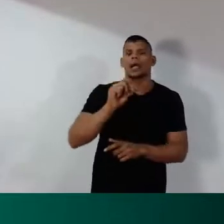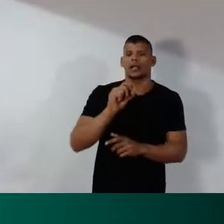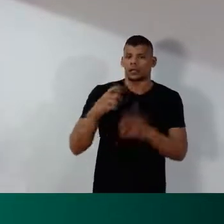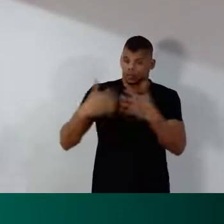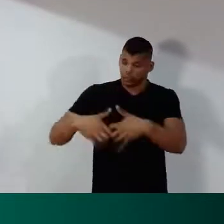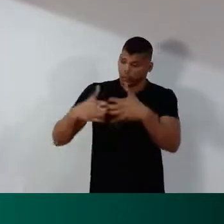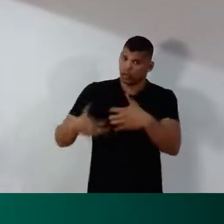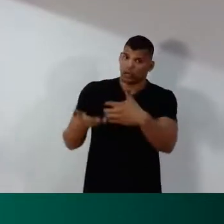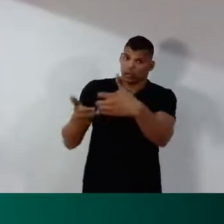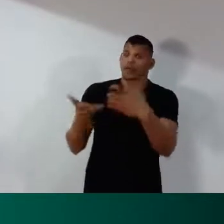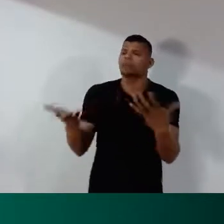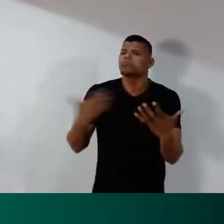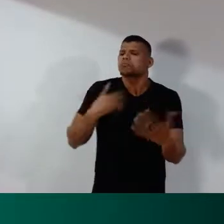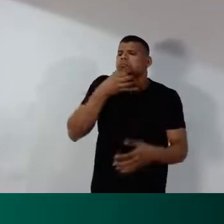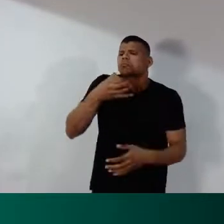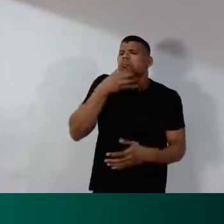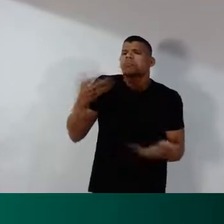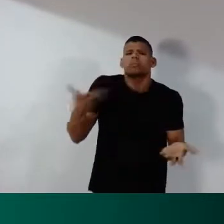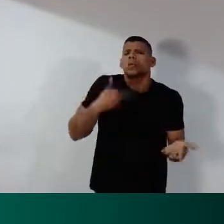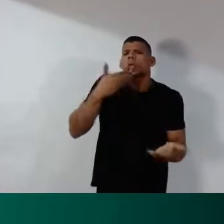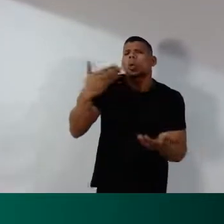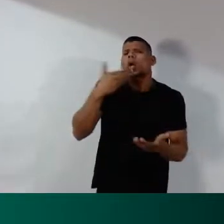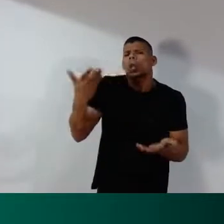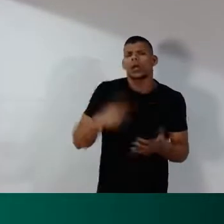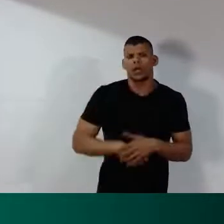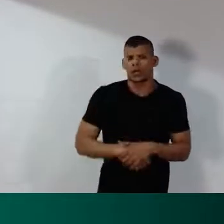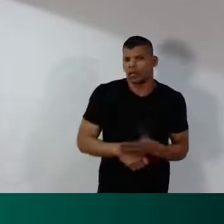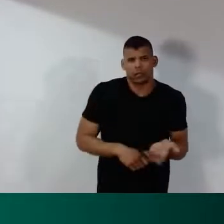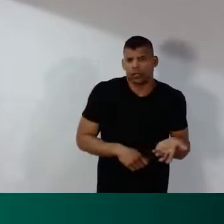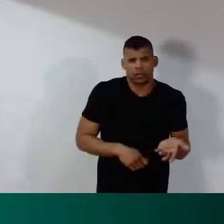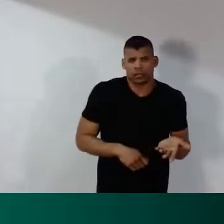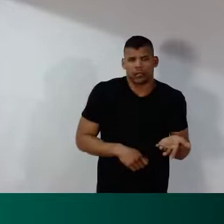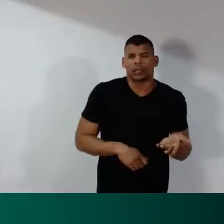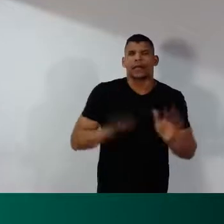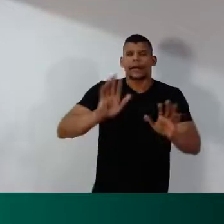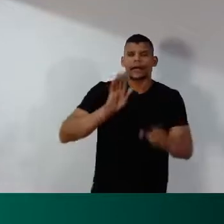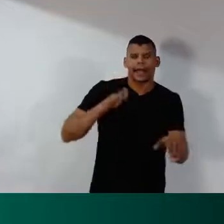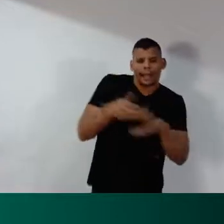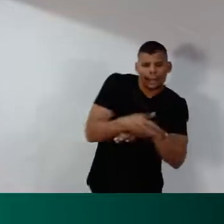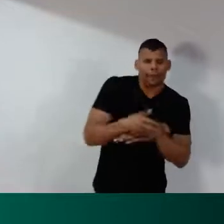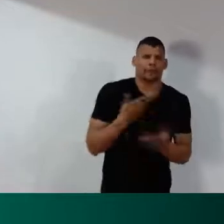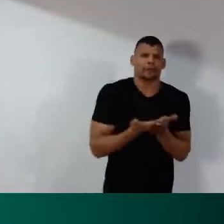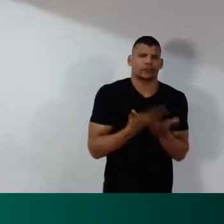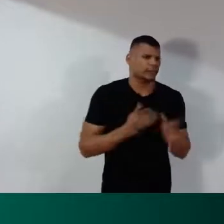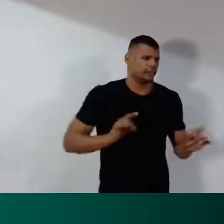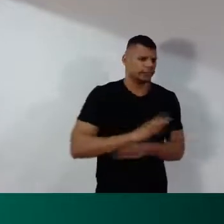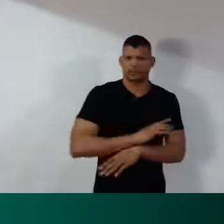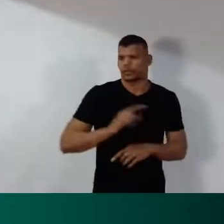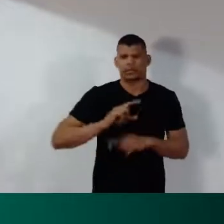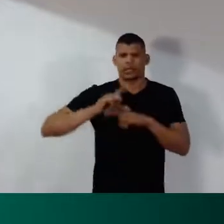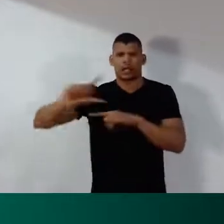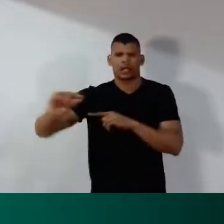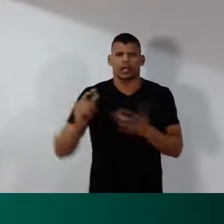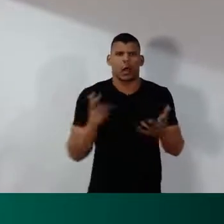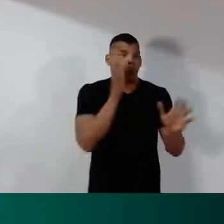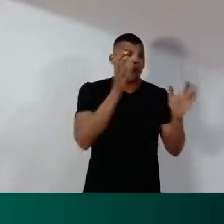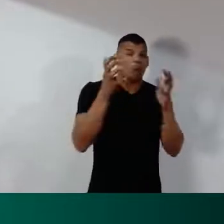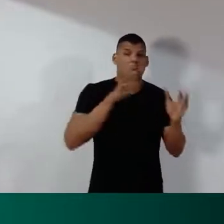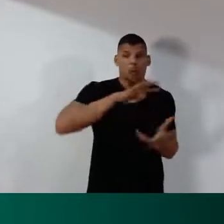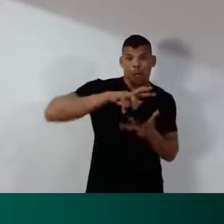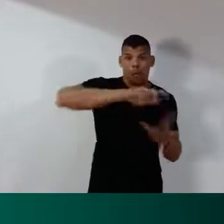ensino posicionamento sobre essas questões porque senão não adianta vocês entraram aqui estudar para sair lá fora e montar Pega